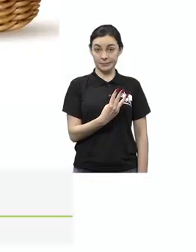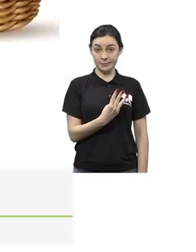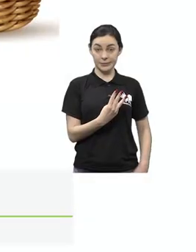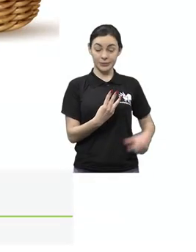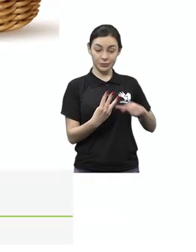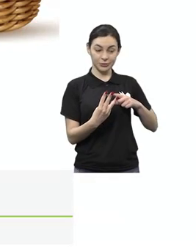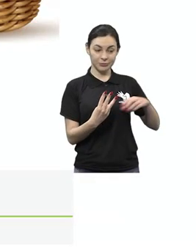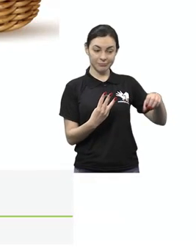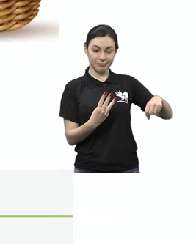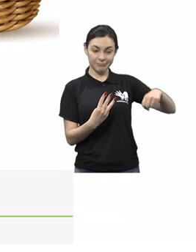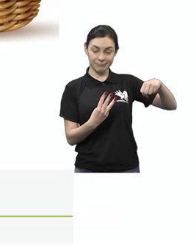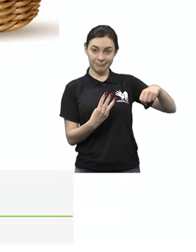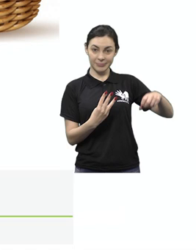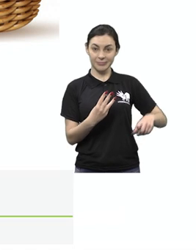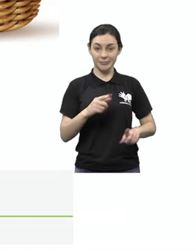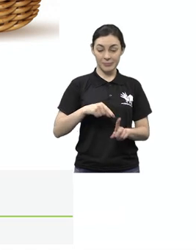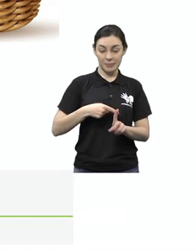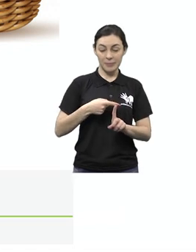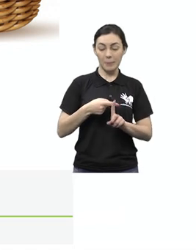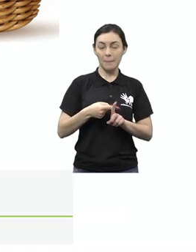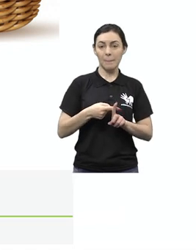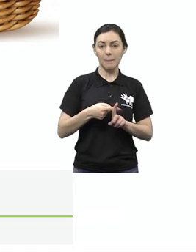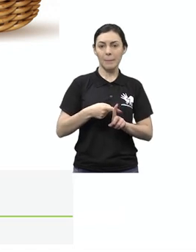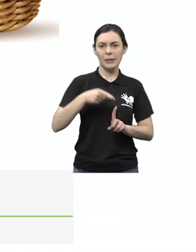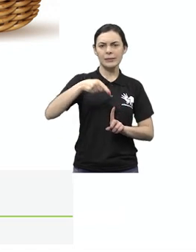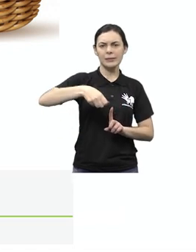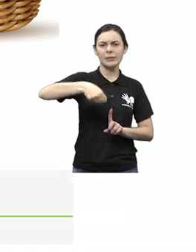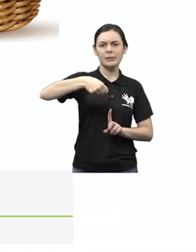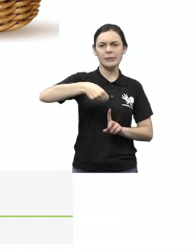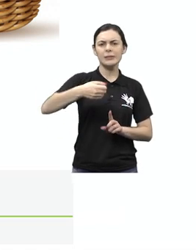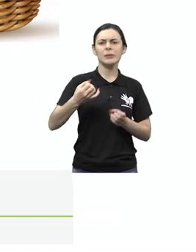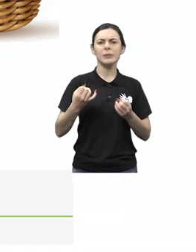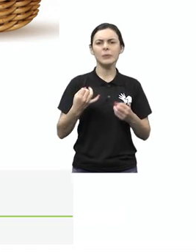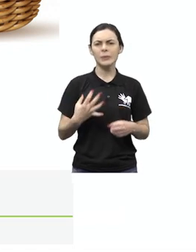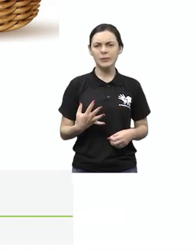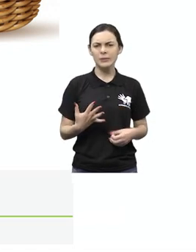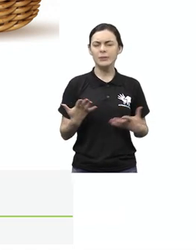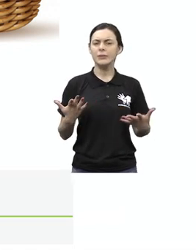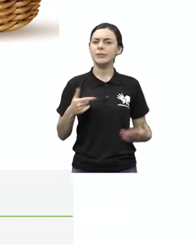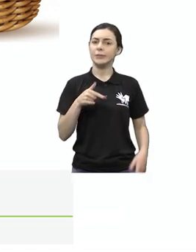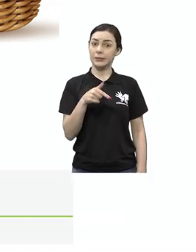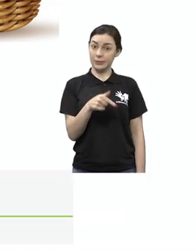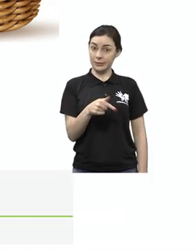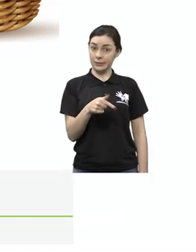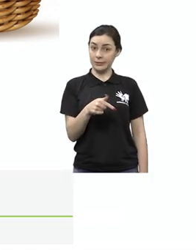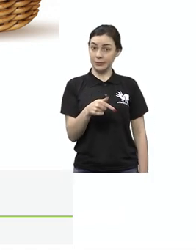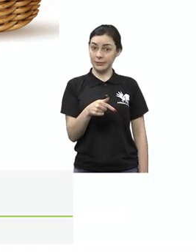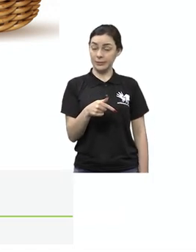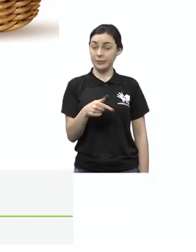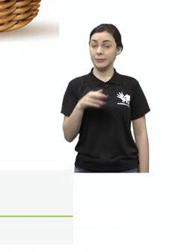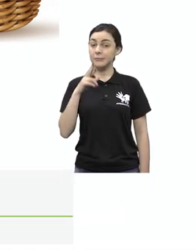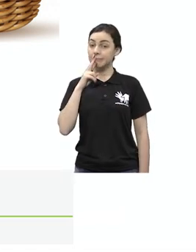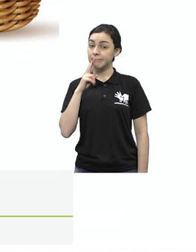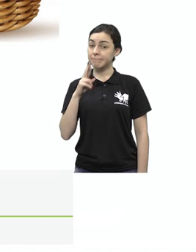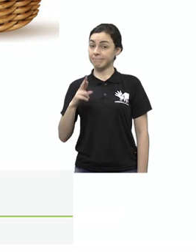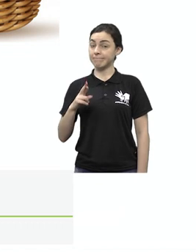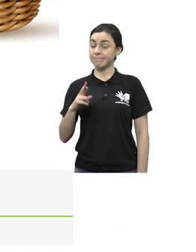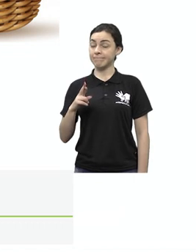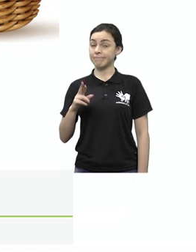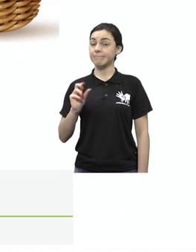3 que tinha nesta cesta, mais... Quantos tinha nessa cesta mesmo?